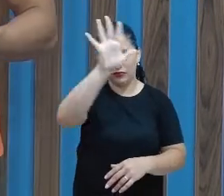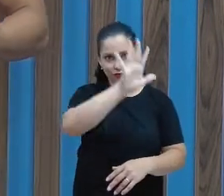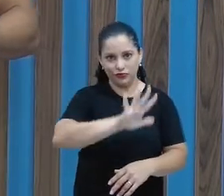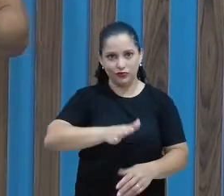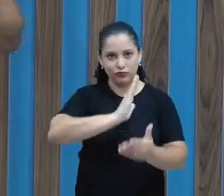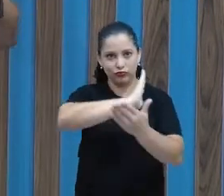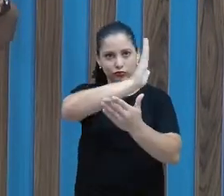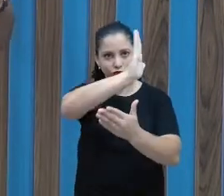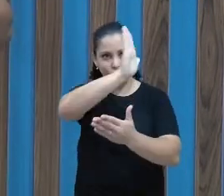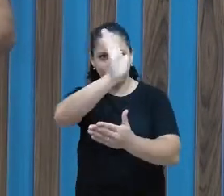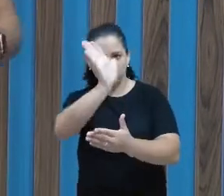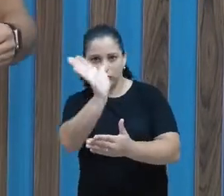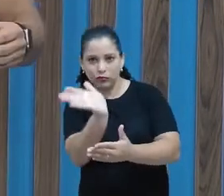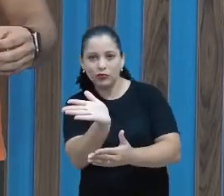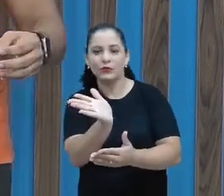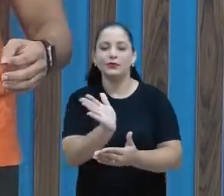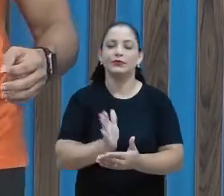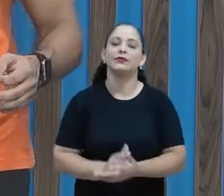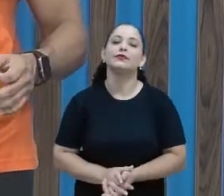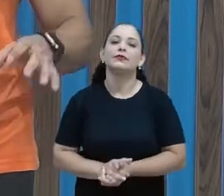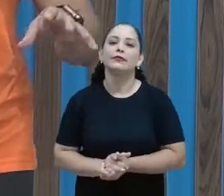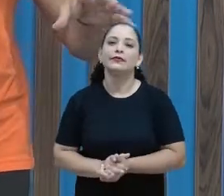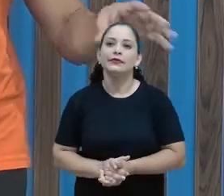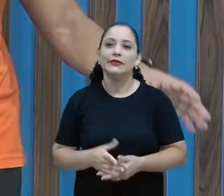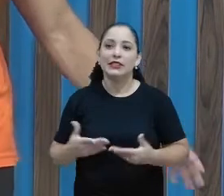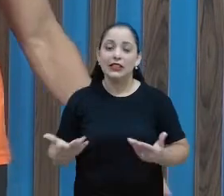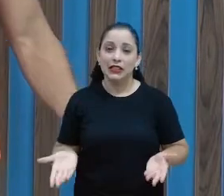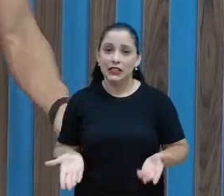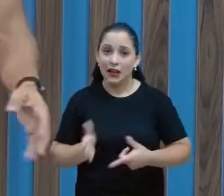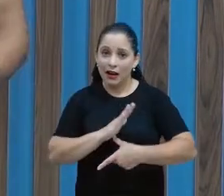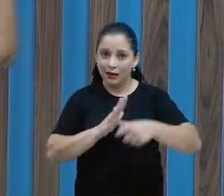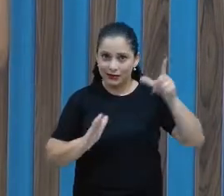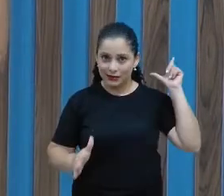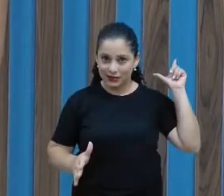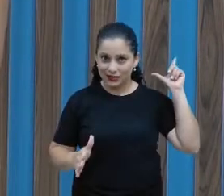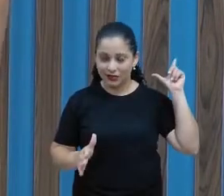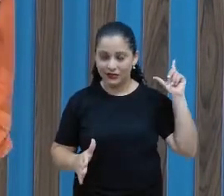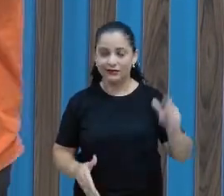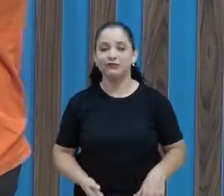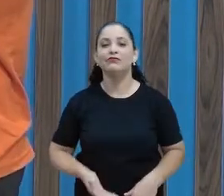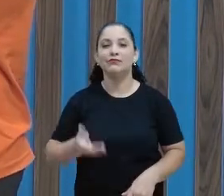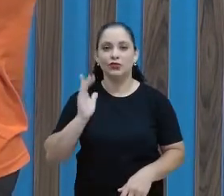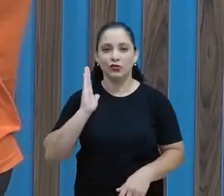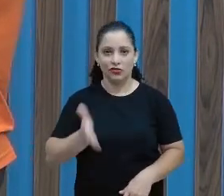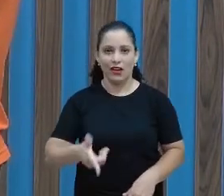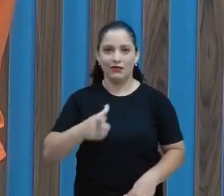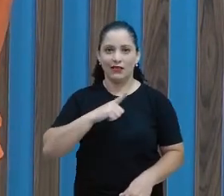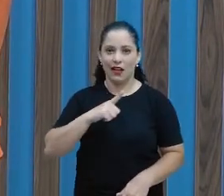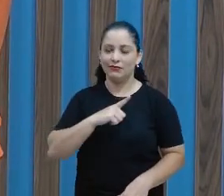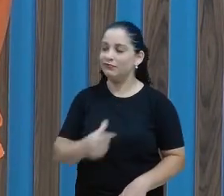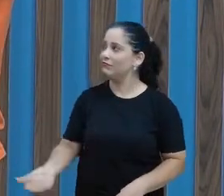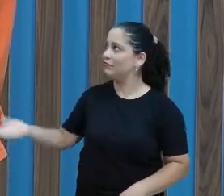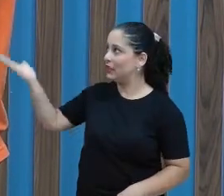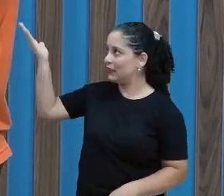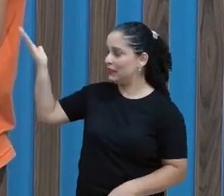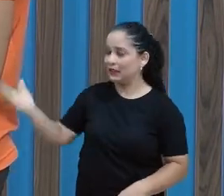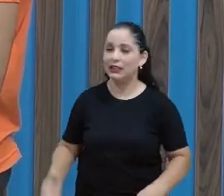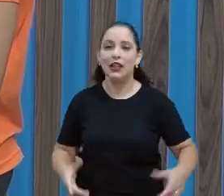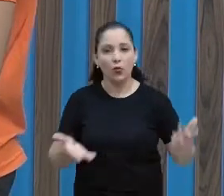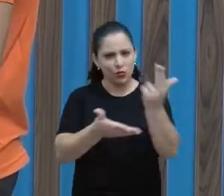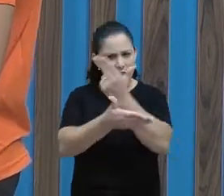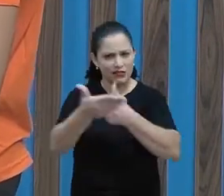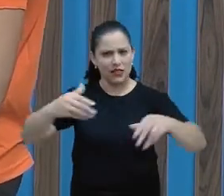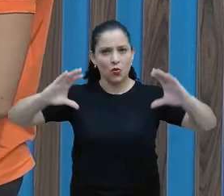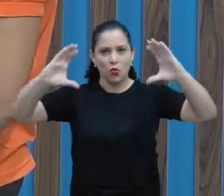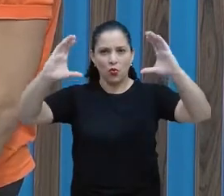observe aí que as frações que eu coloquei na tela anterior, elas aparecem aqui na forma de um